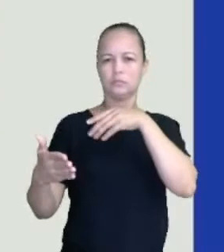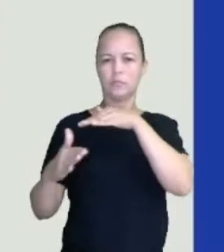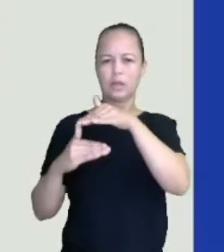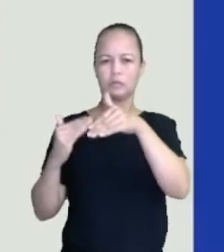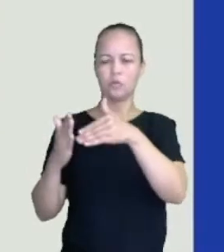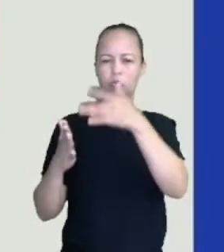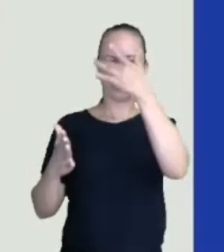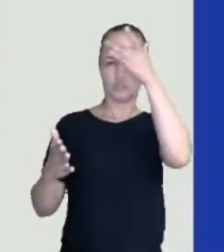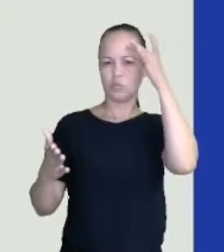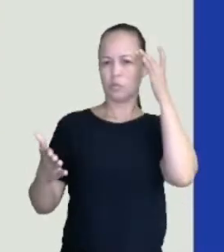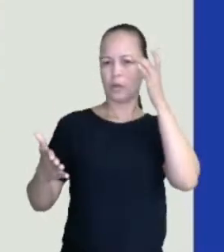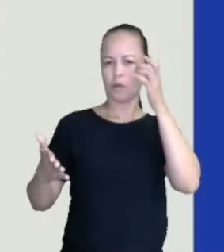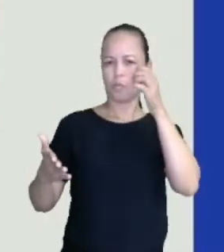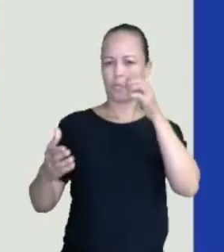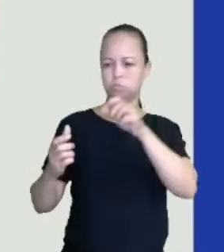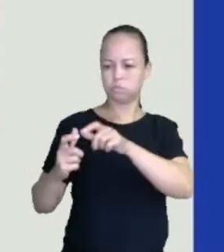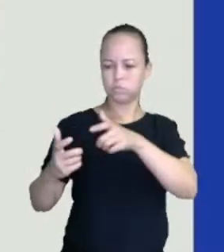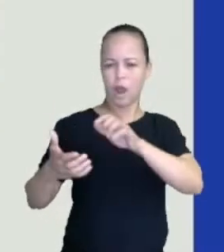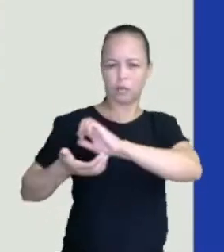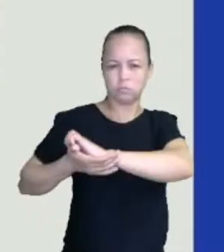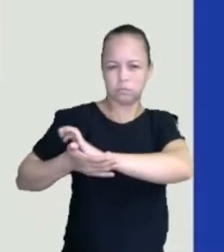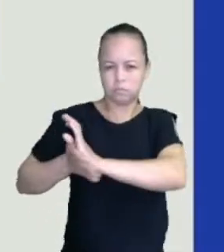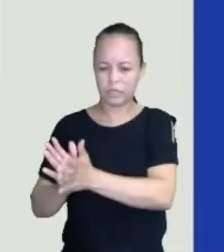carga enorme de preconceito?